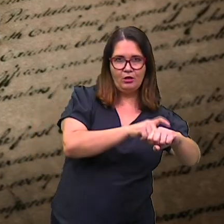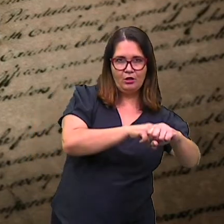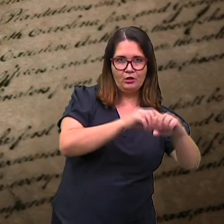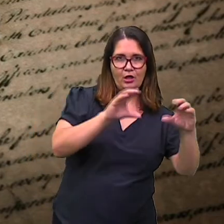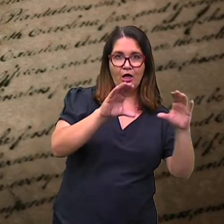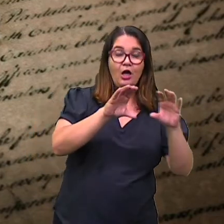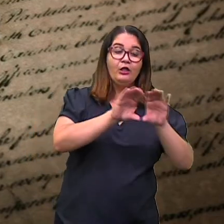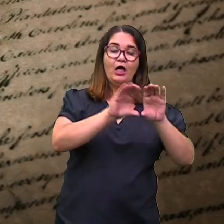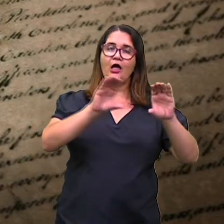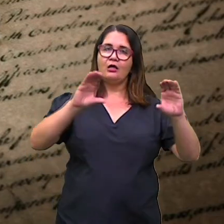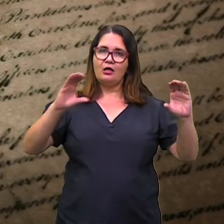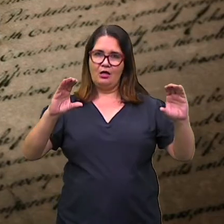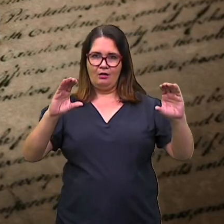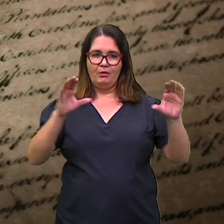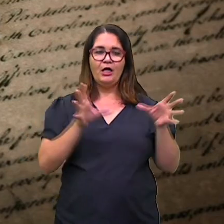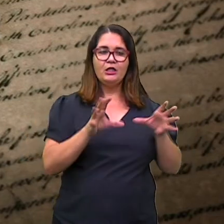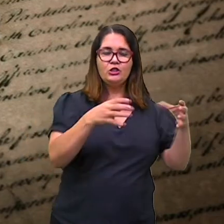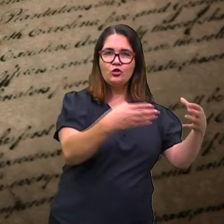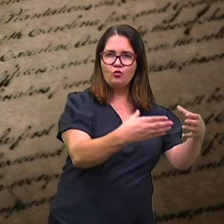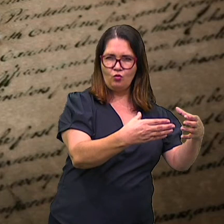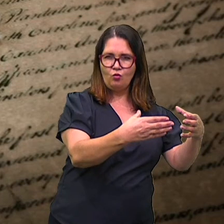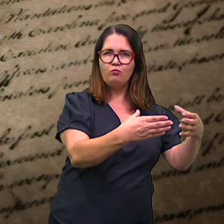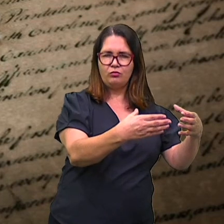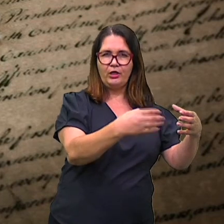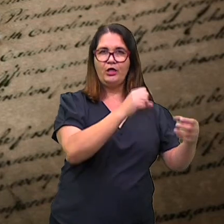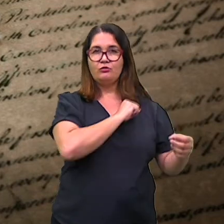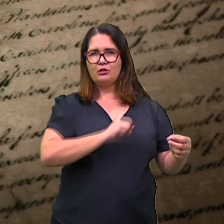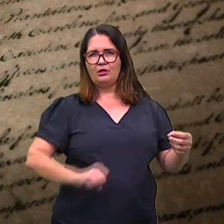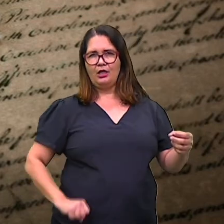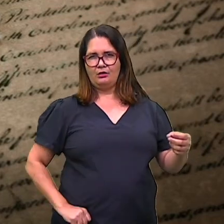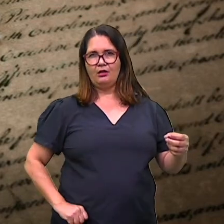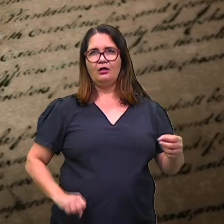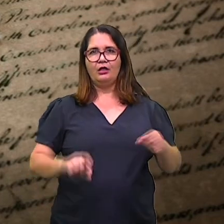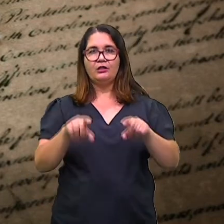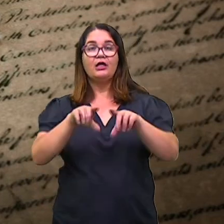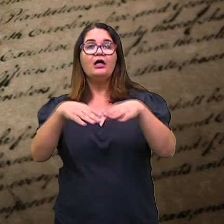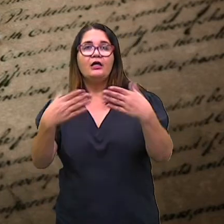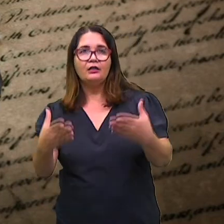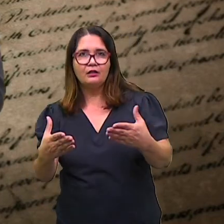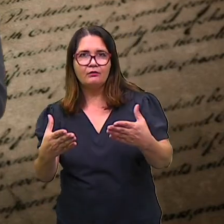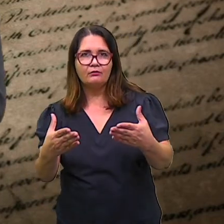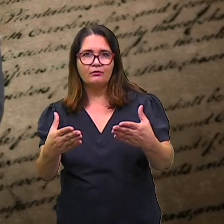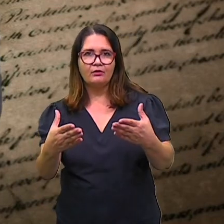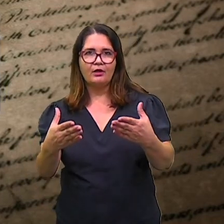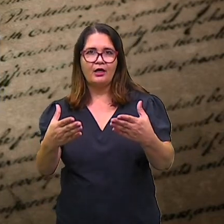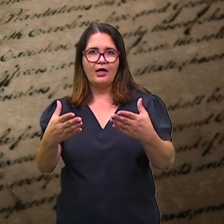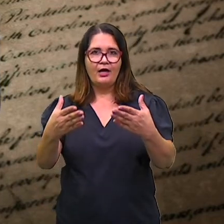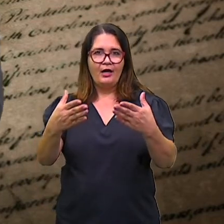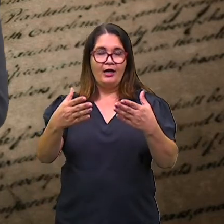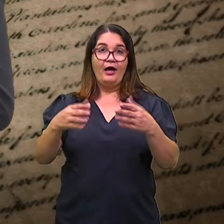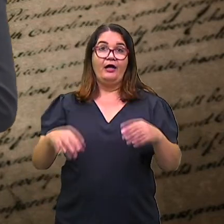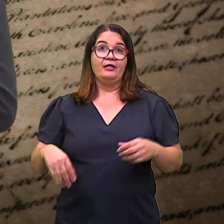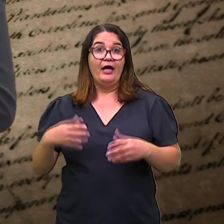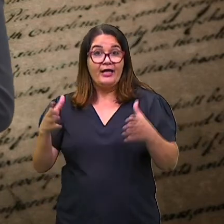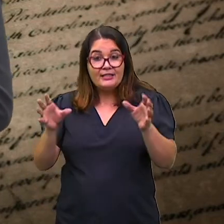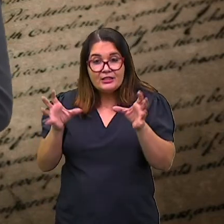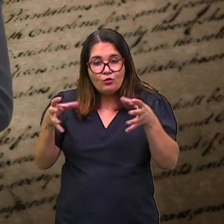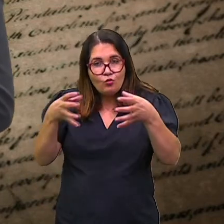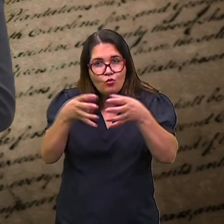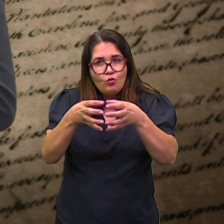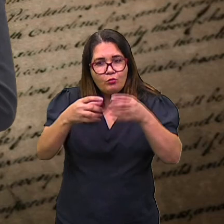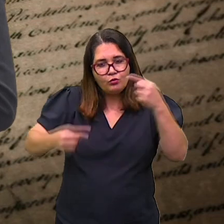de impeachment contra todos os presidentes dessa